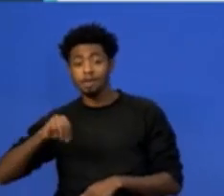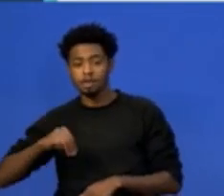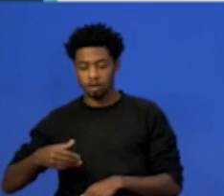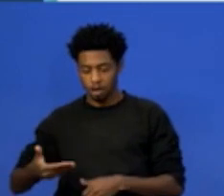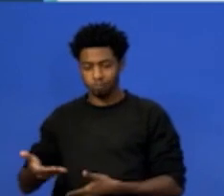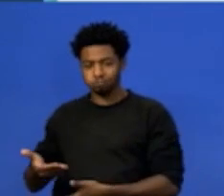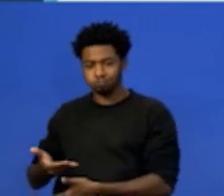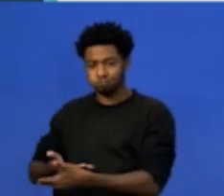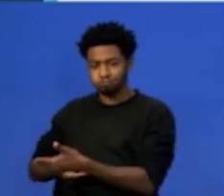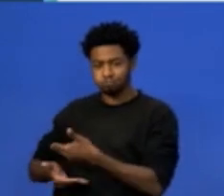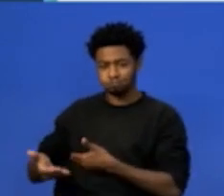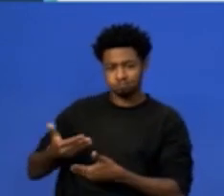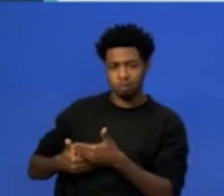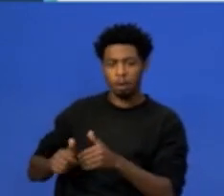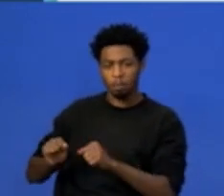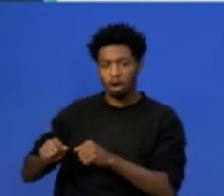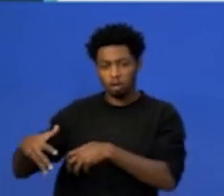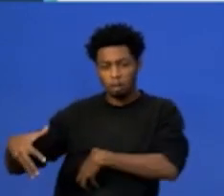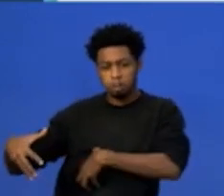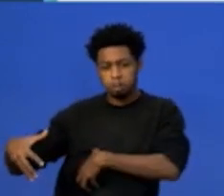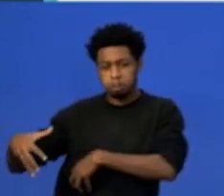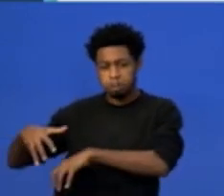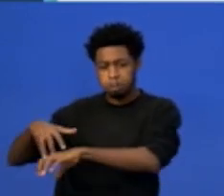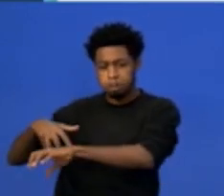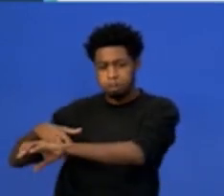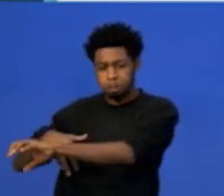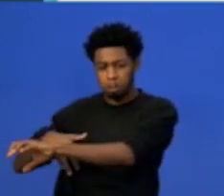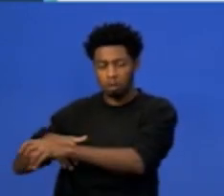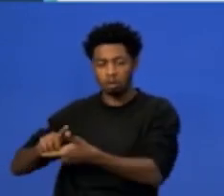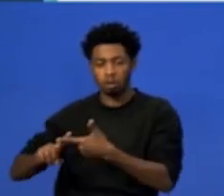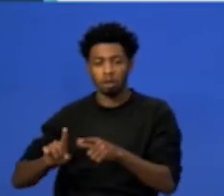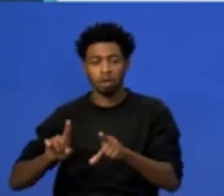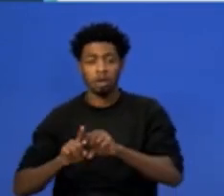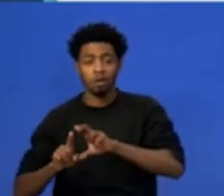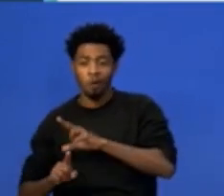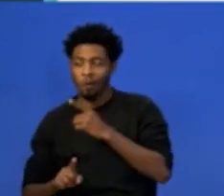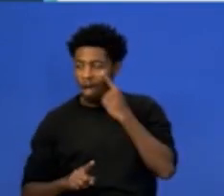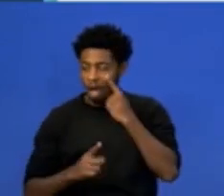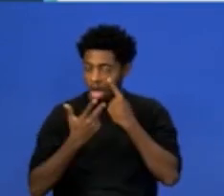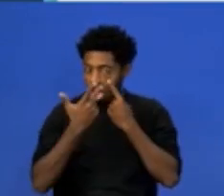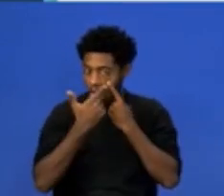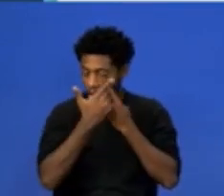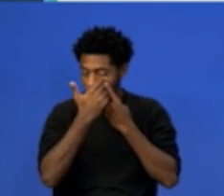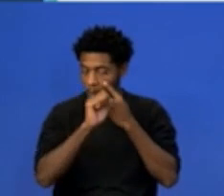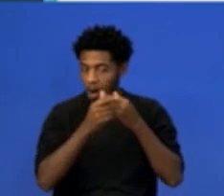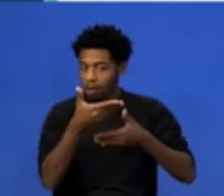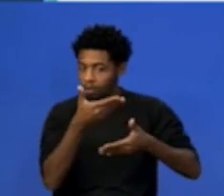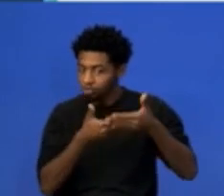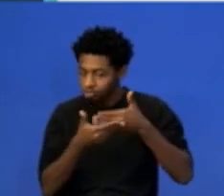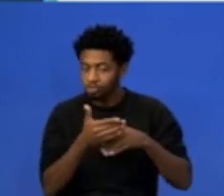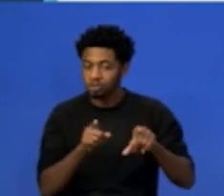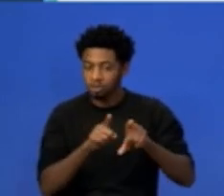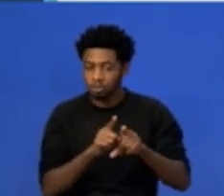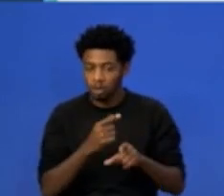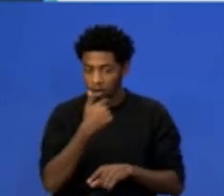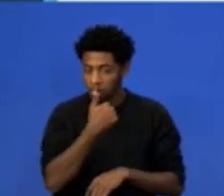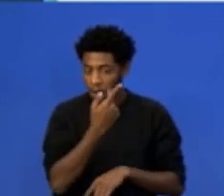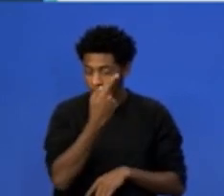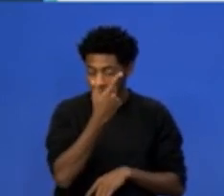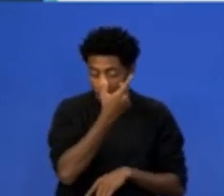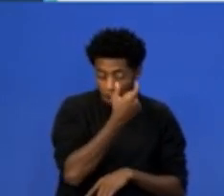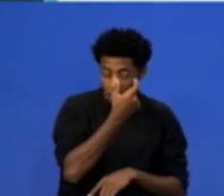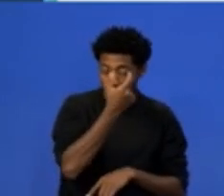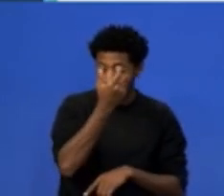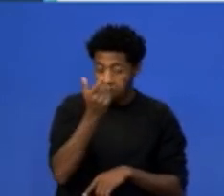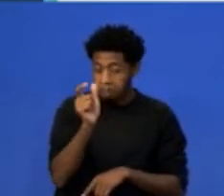e o transplante da córnea. E todas essas despesas com os transplantes